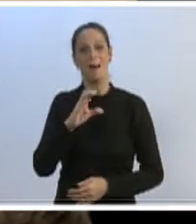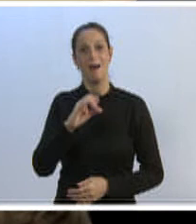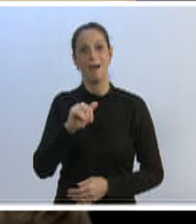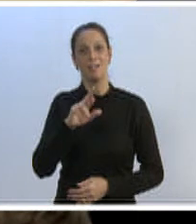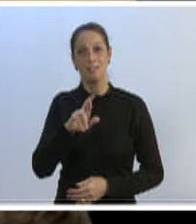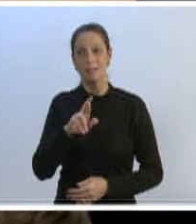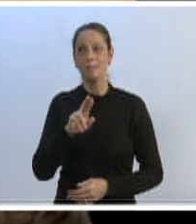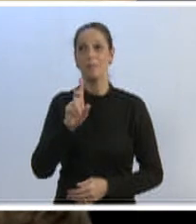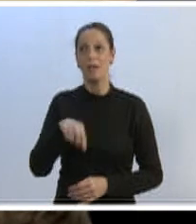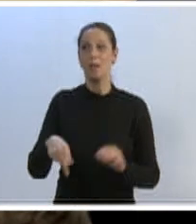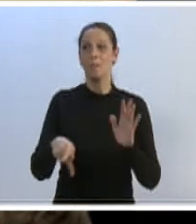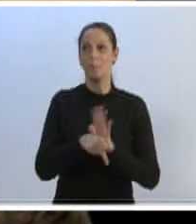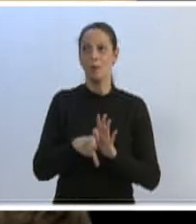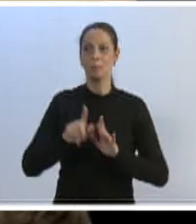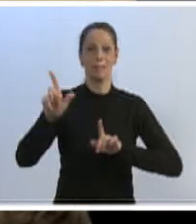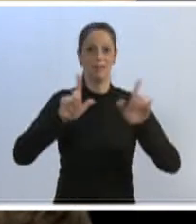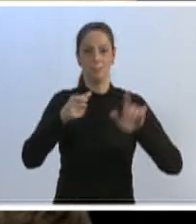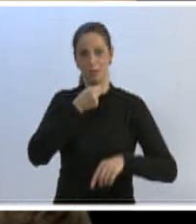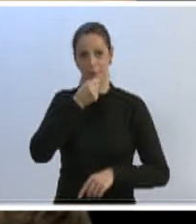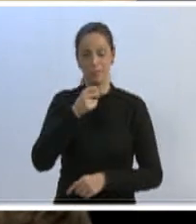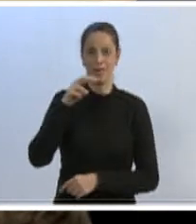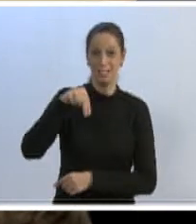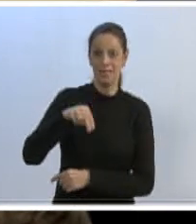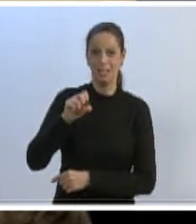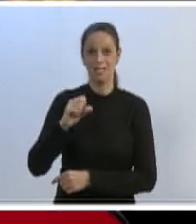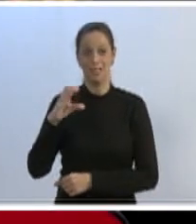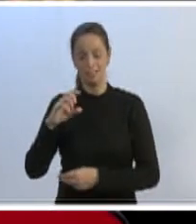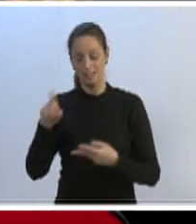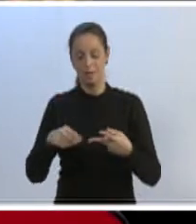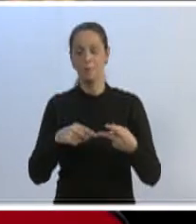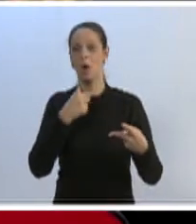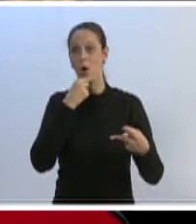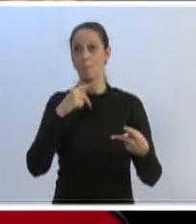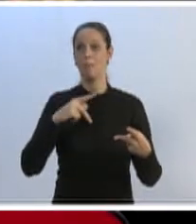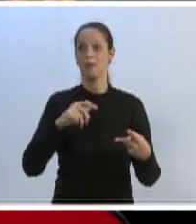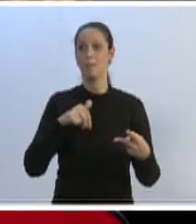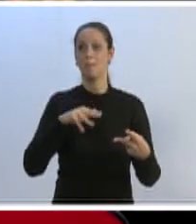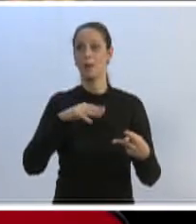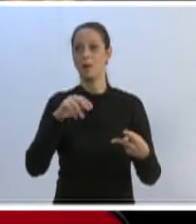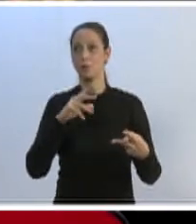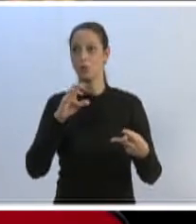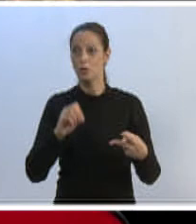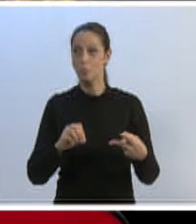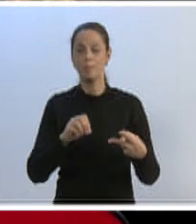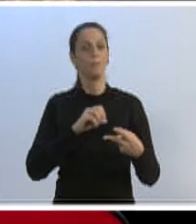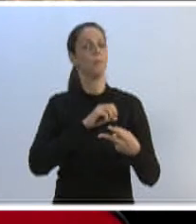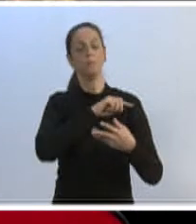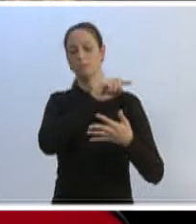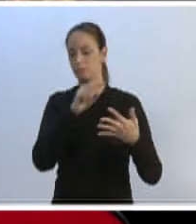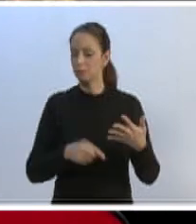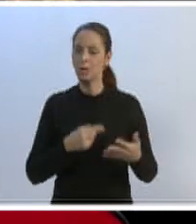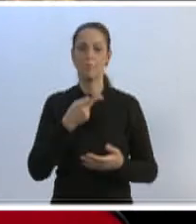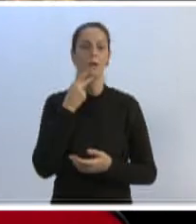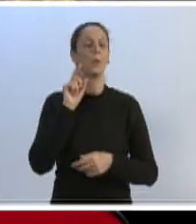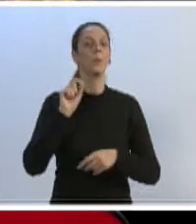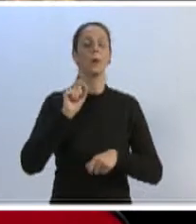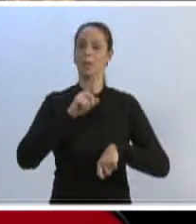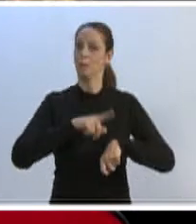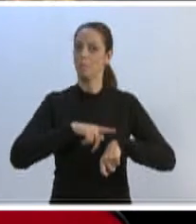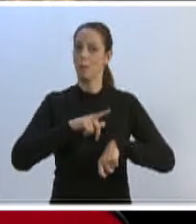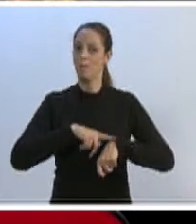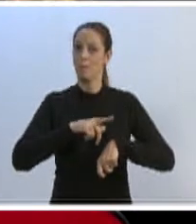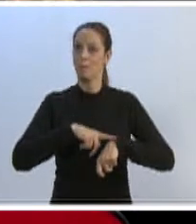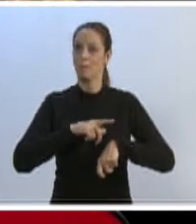da NSC, também estava o Pancho, e todos eles falando do momento, vereador